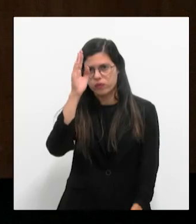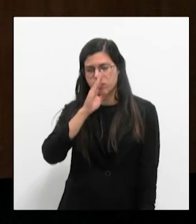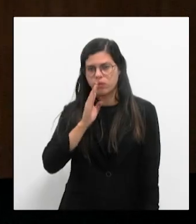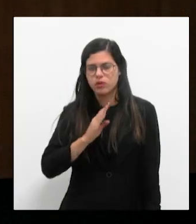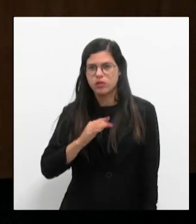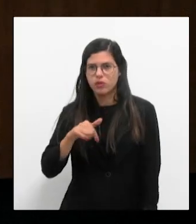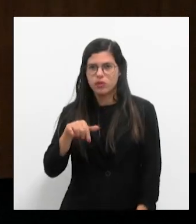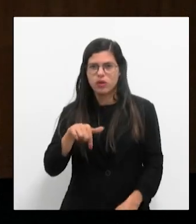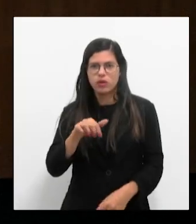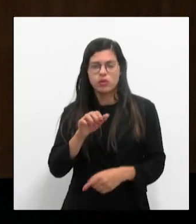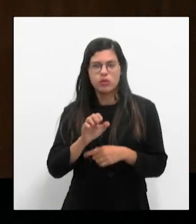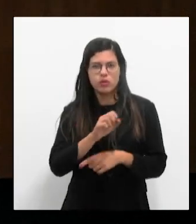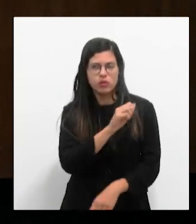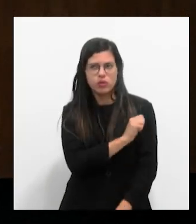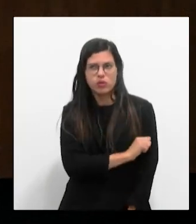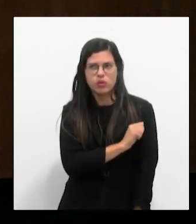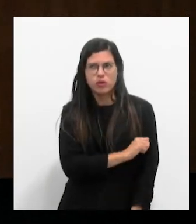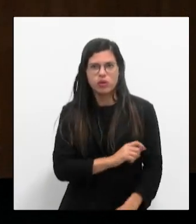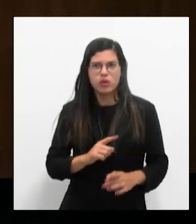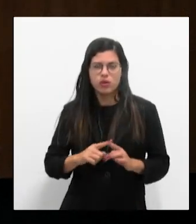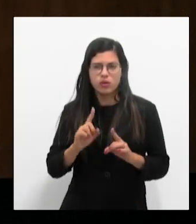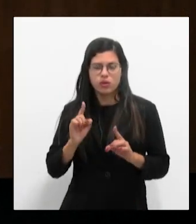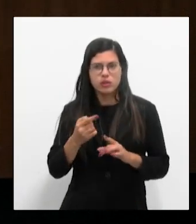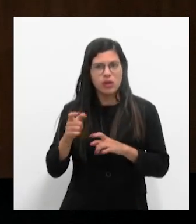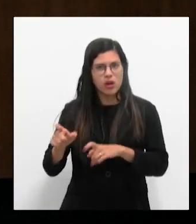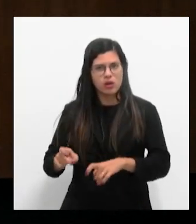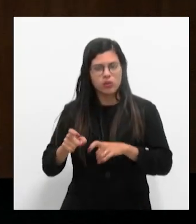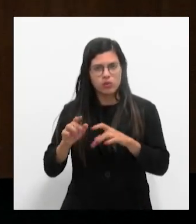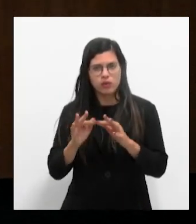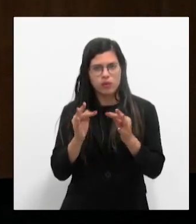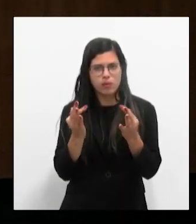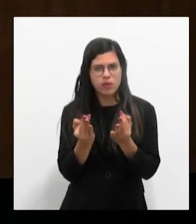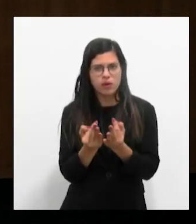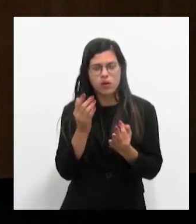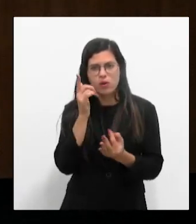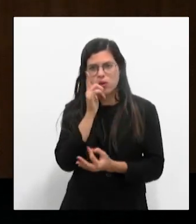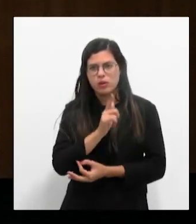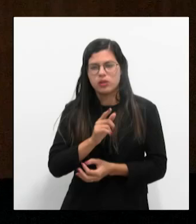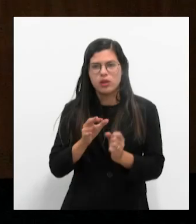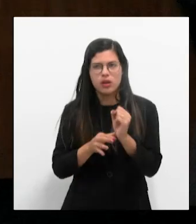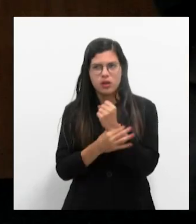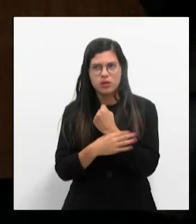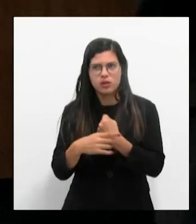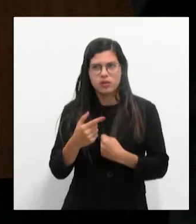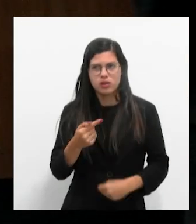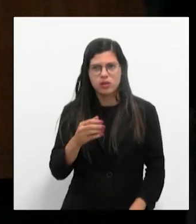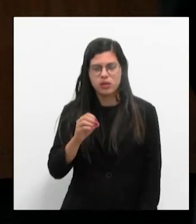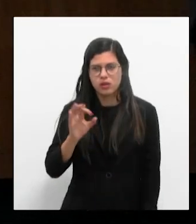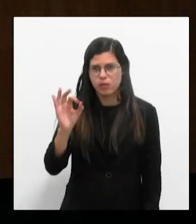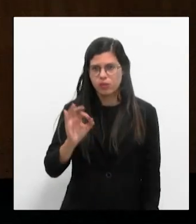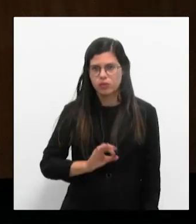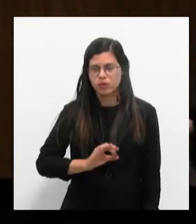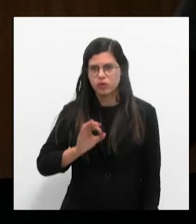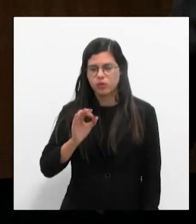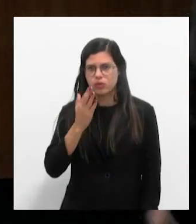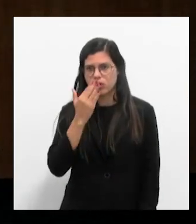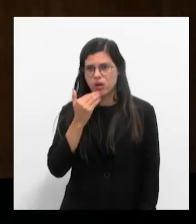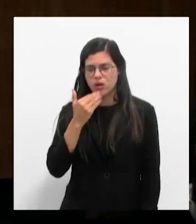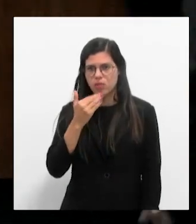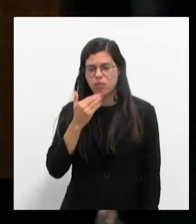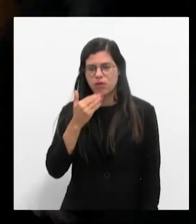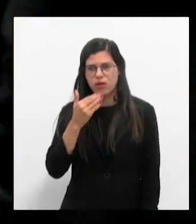Janeiro, mas mesmo assim a nossa agricultura familiar consegue garantir 70% dos alimentos na mesa